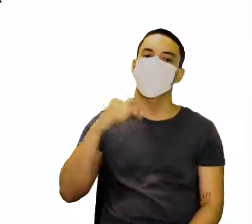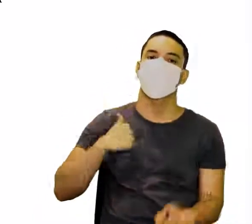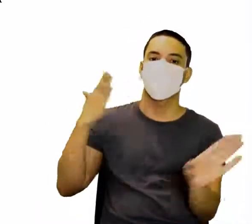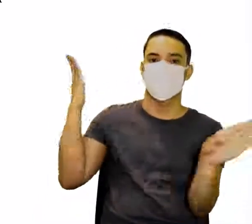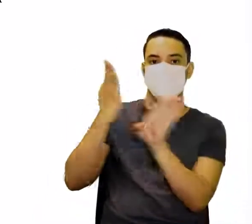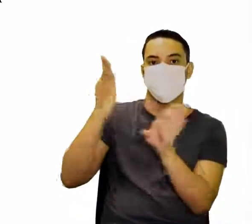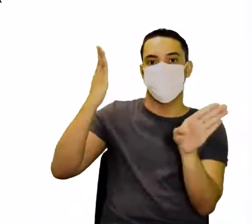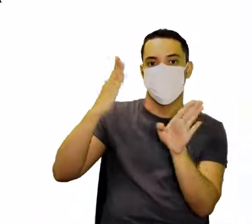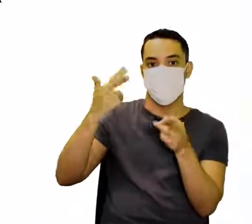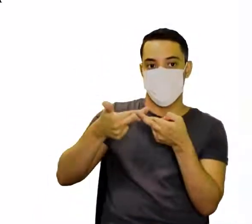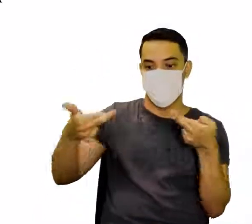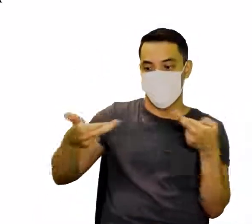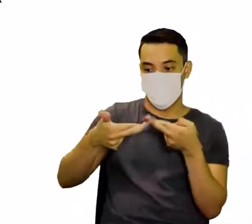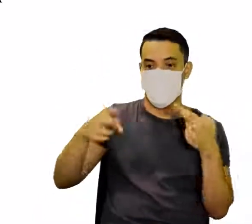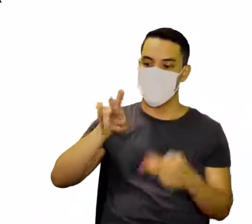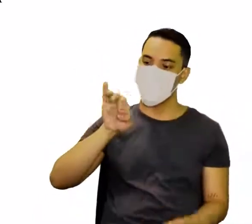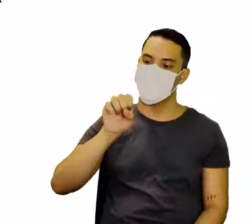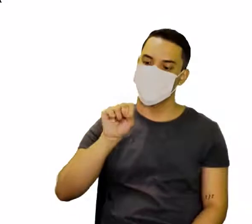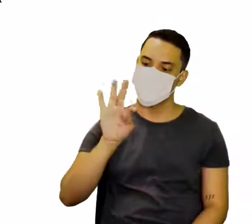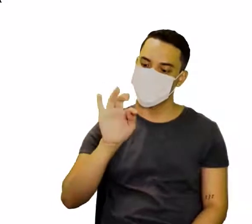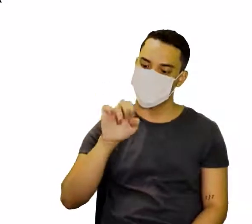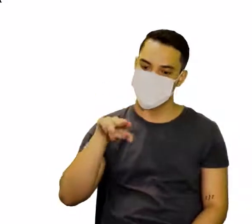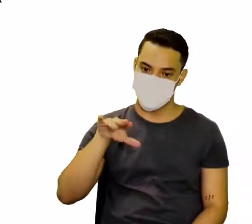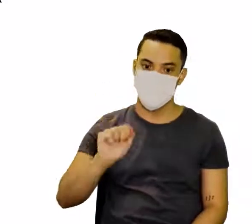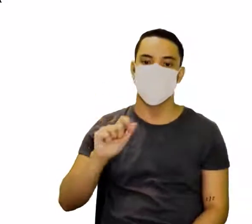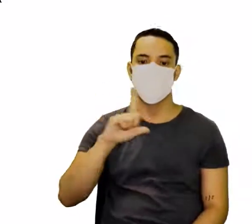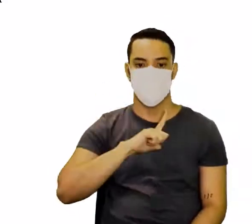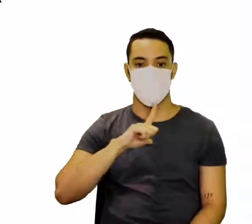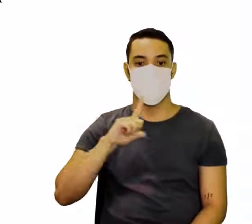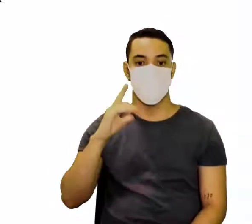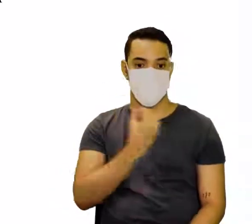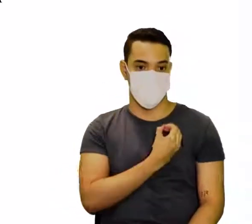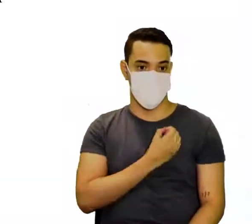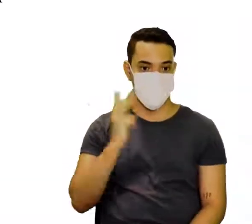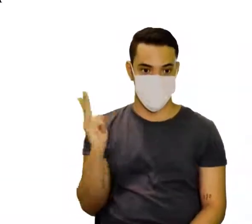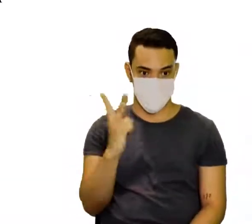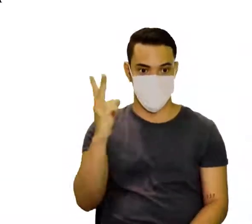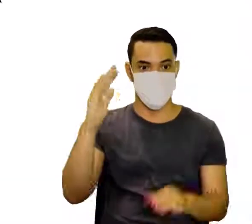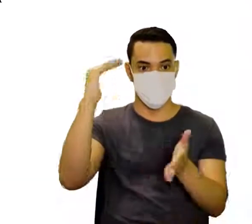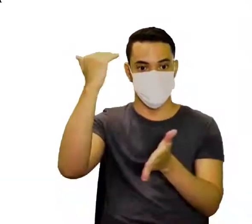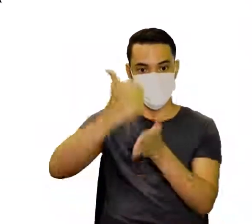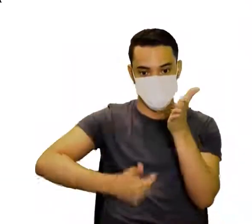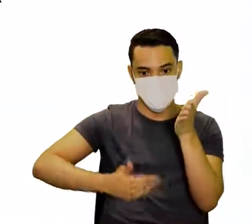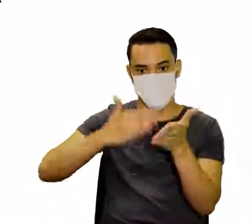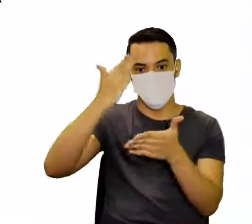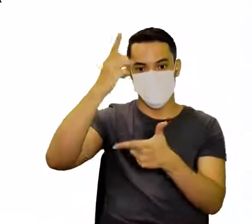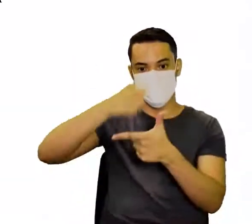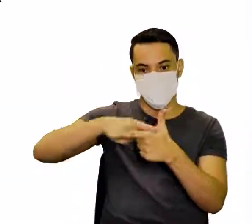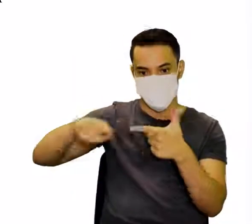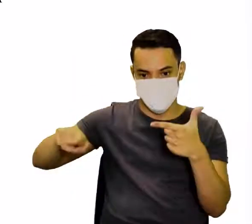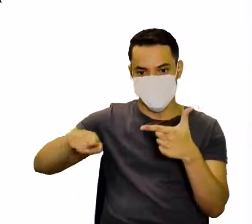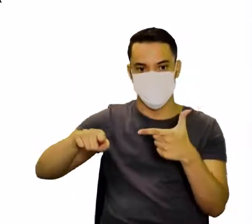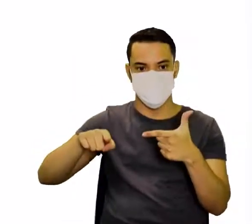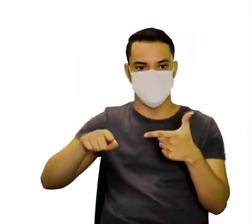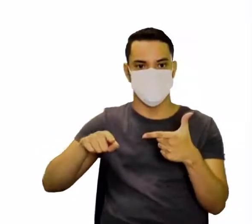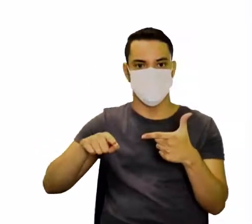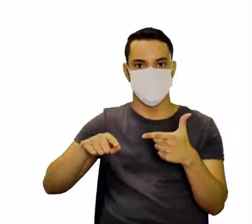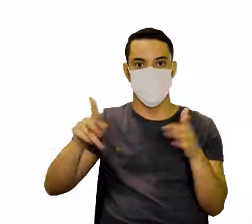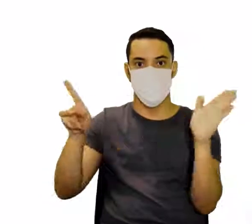a resistência, é só você pegar esse valor e dividir para esse valor do gráfico,